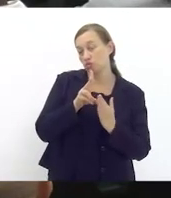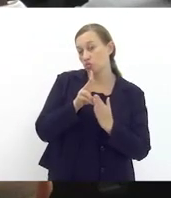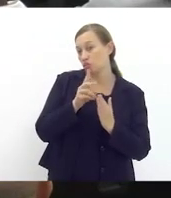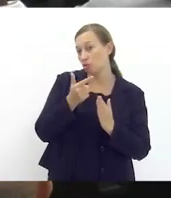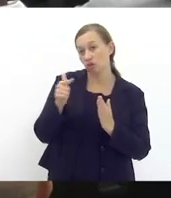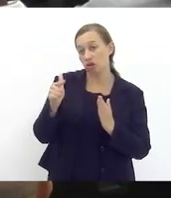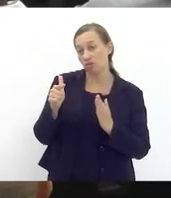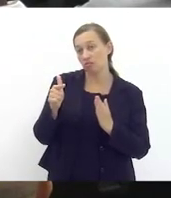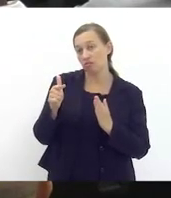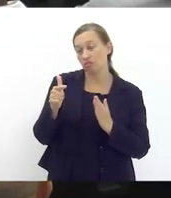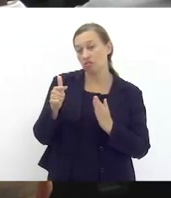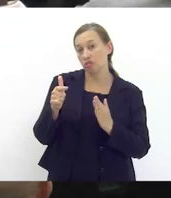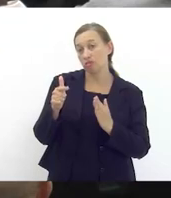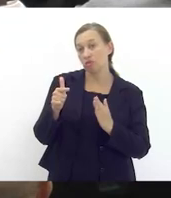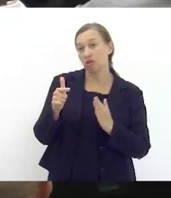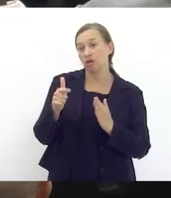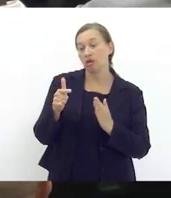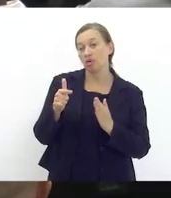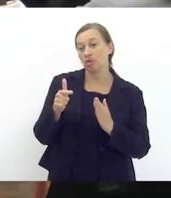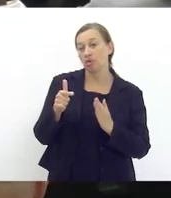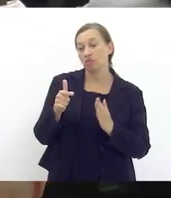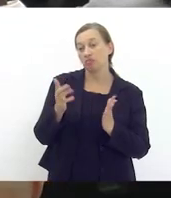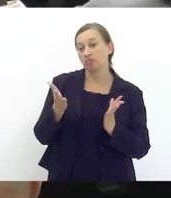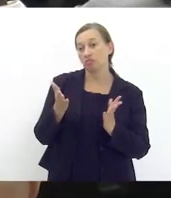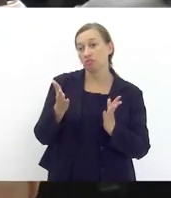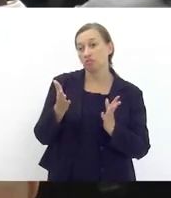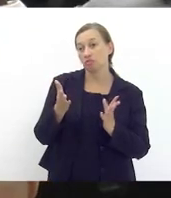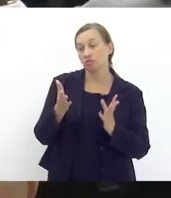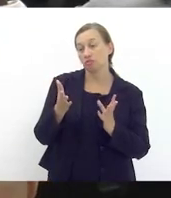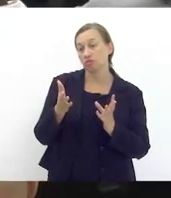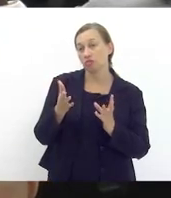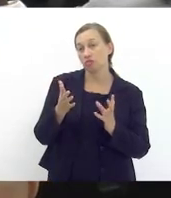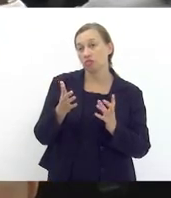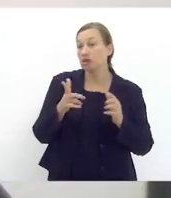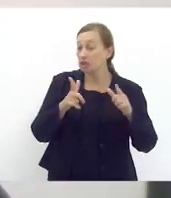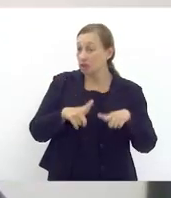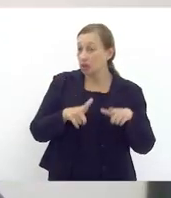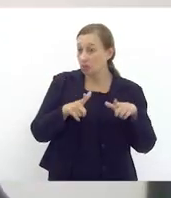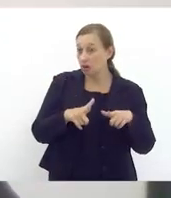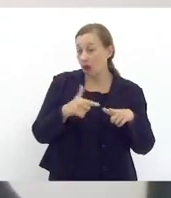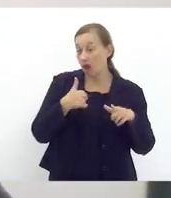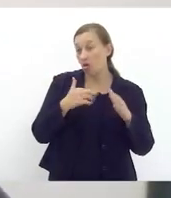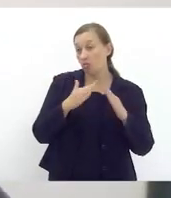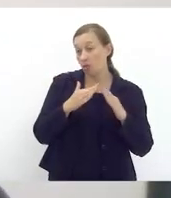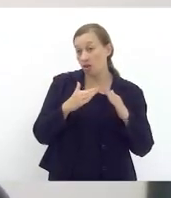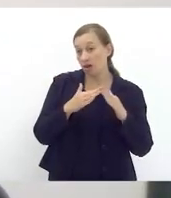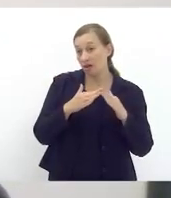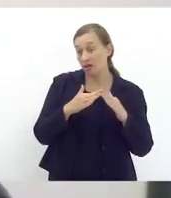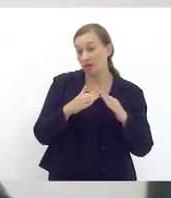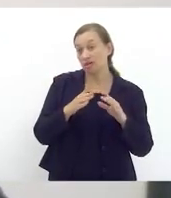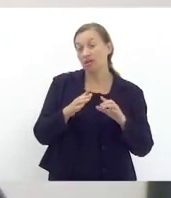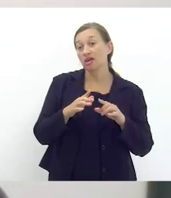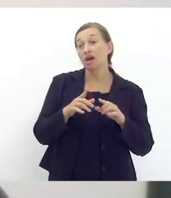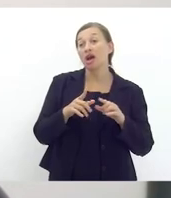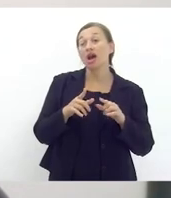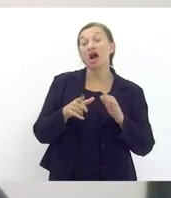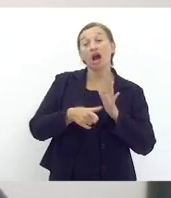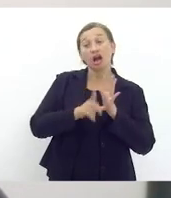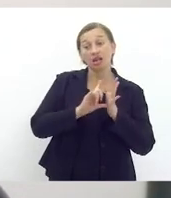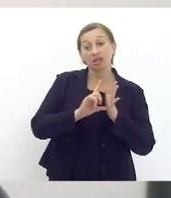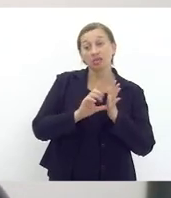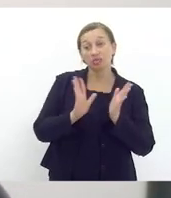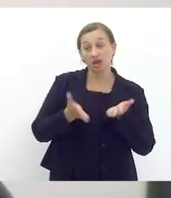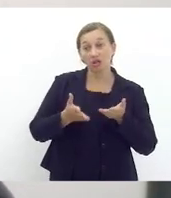tem para estar ali onde eu moro quer dizer morava porque agora tô morando em Brasília